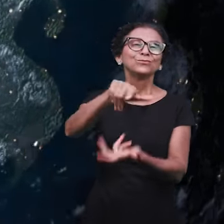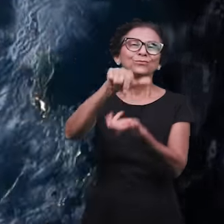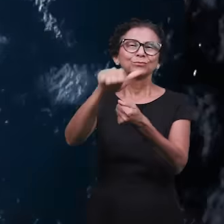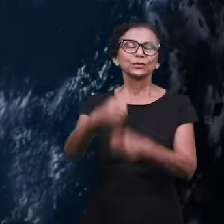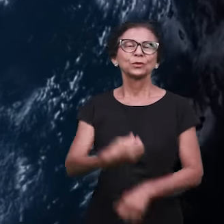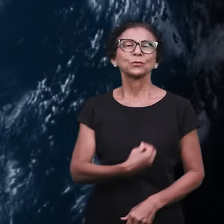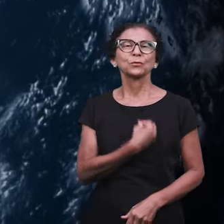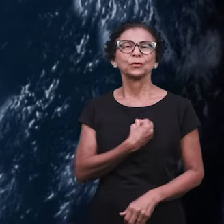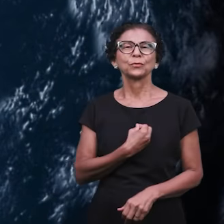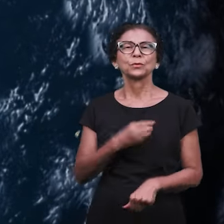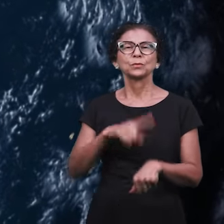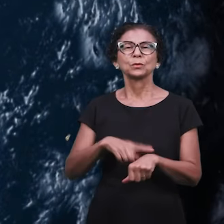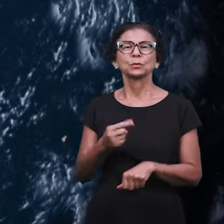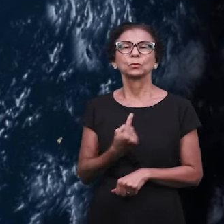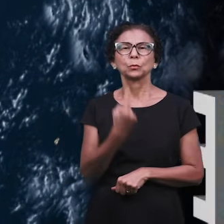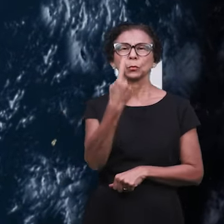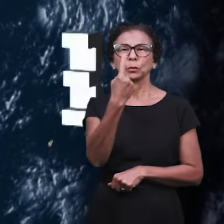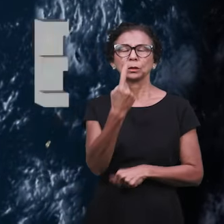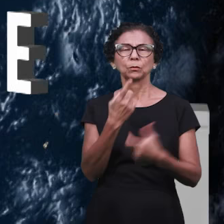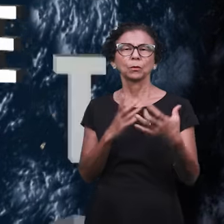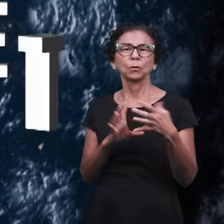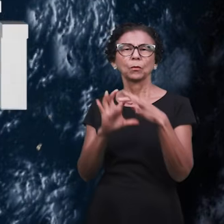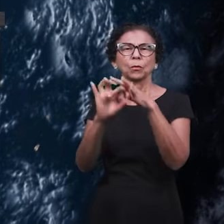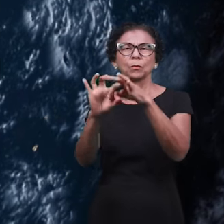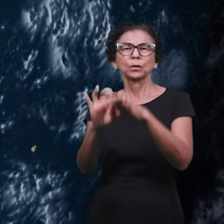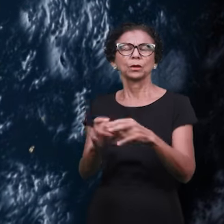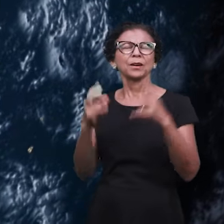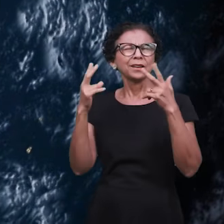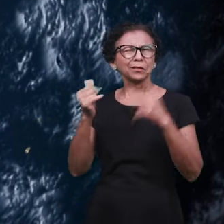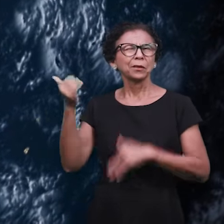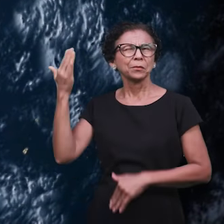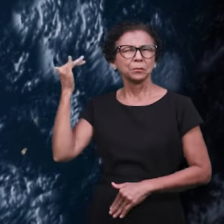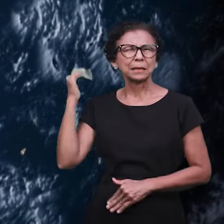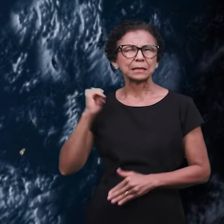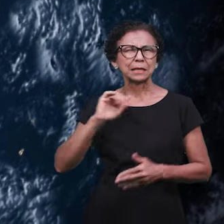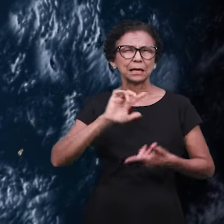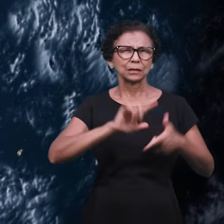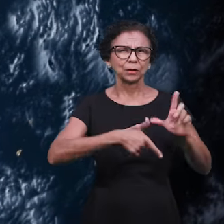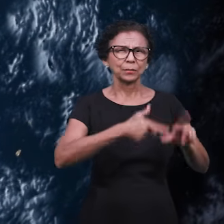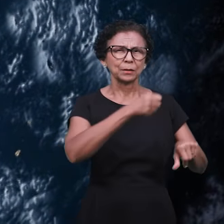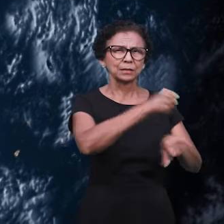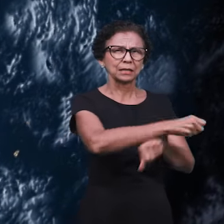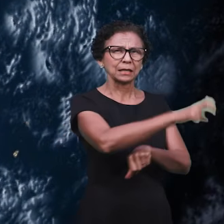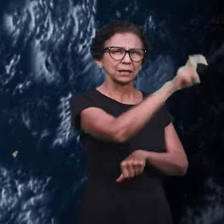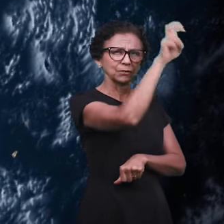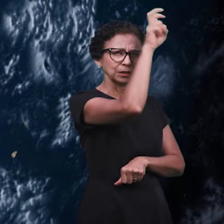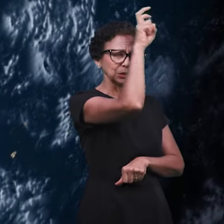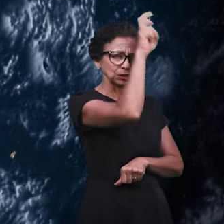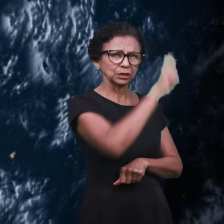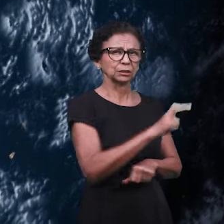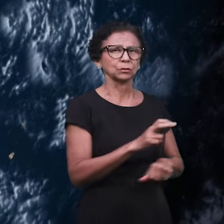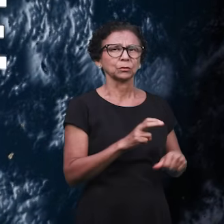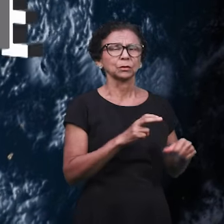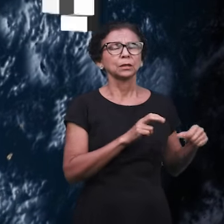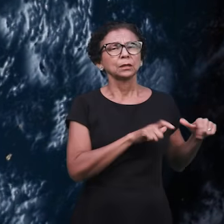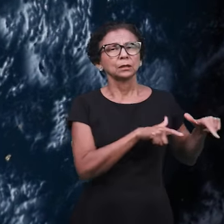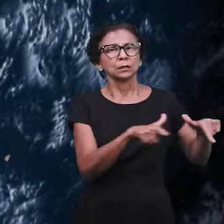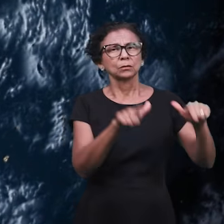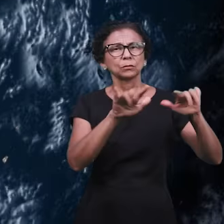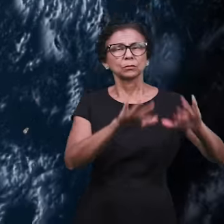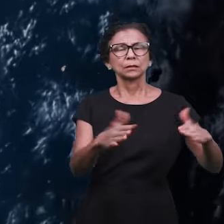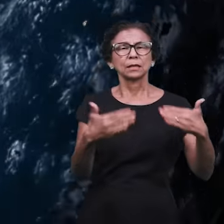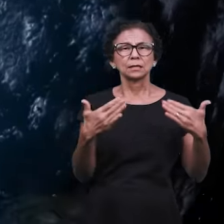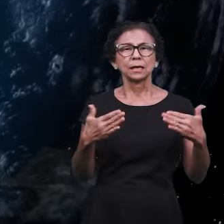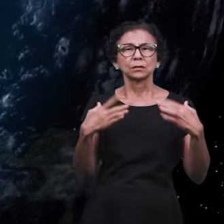planeta vivem um momento de unidade e comunhão, como viveram os hebreus na saída do Egito e os discípulos com o